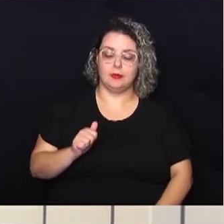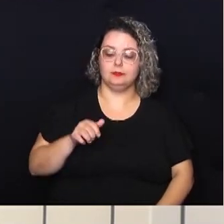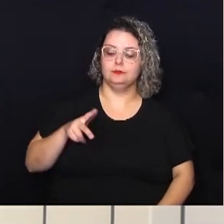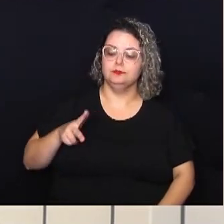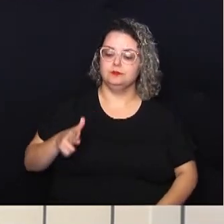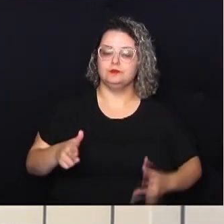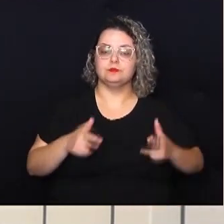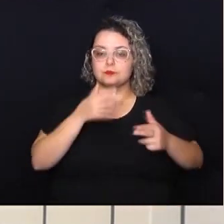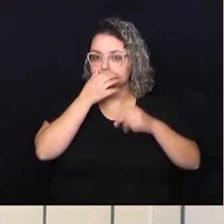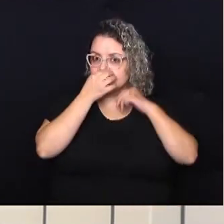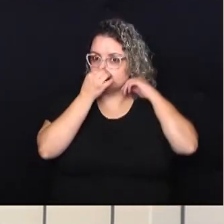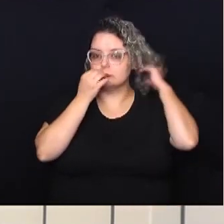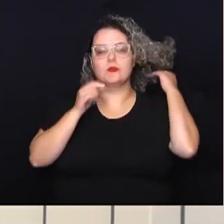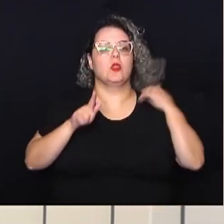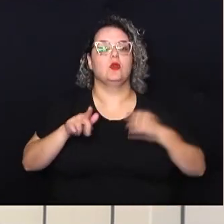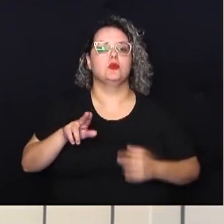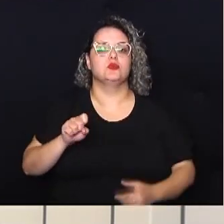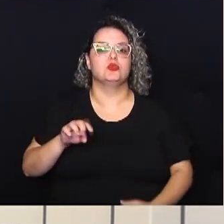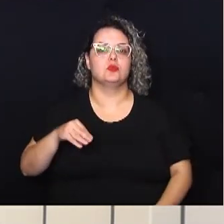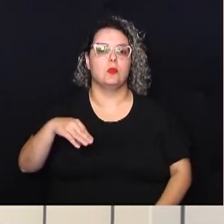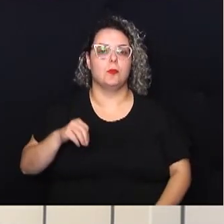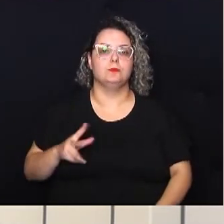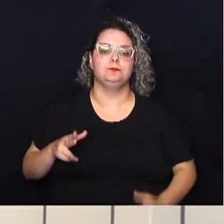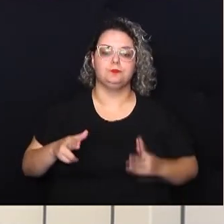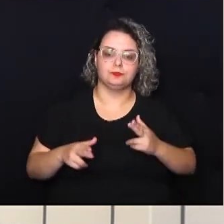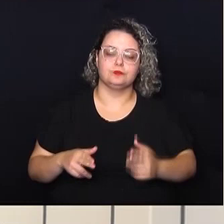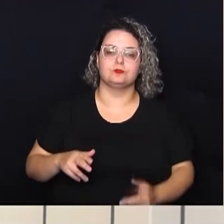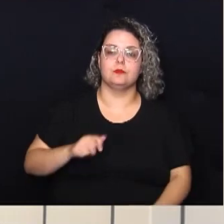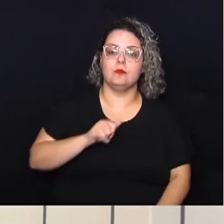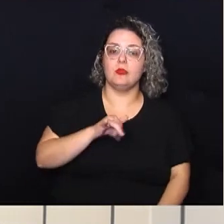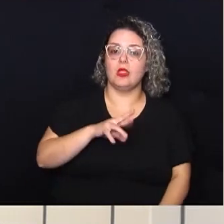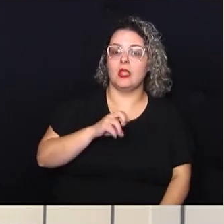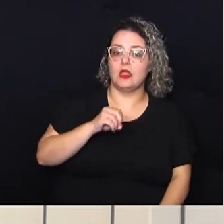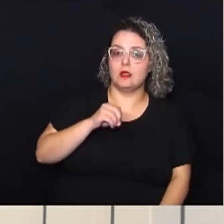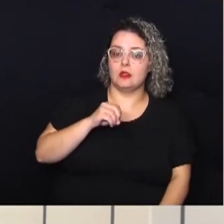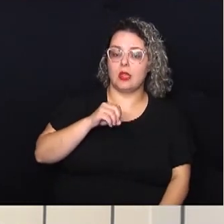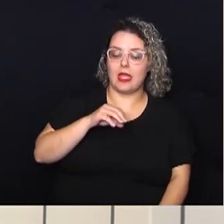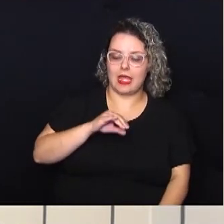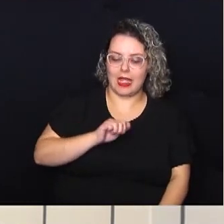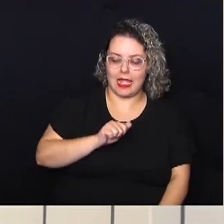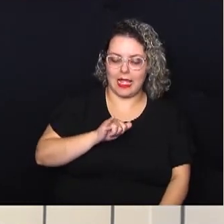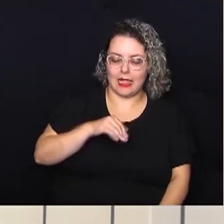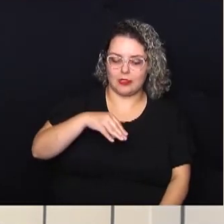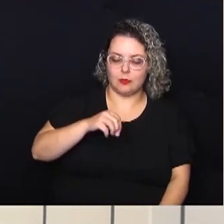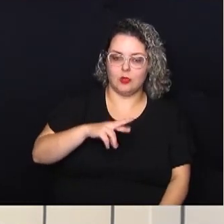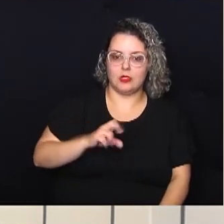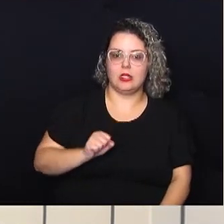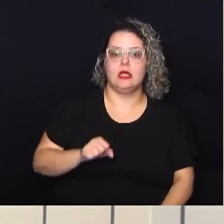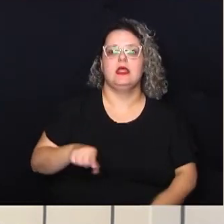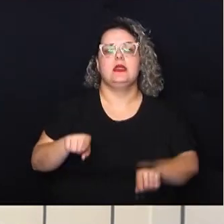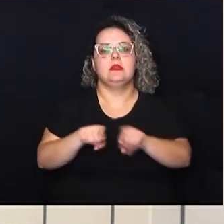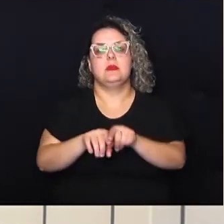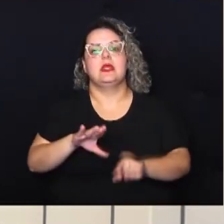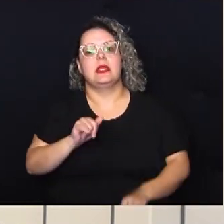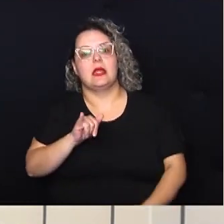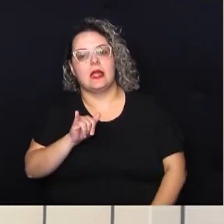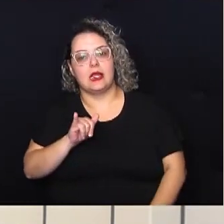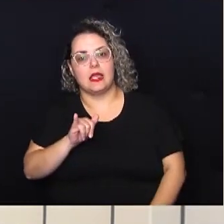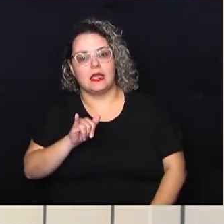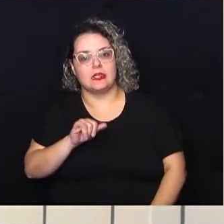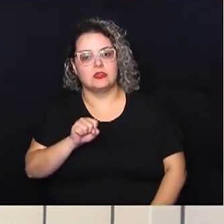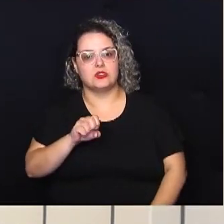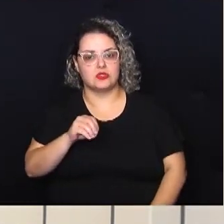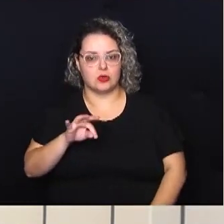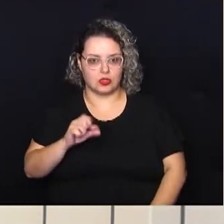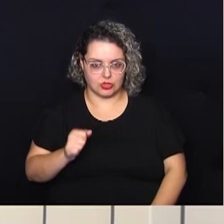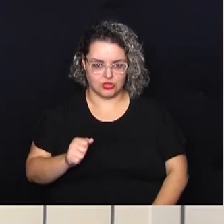de Gusmão. No trecho entre as vias Aimorés e Domingos Casotti, interrupções também prosseguem de